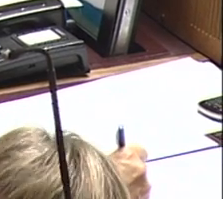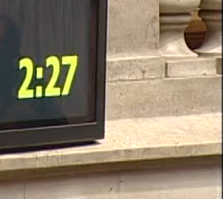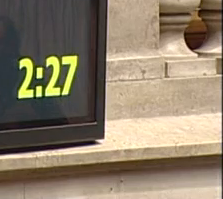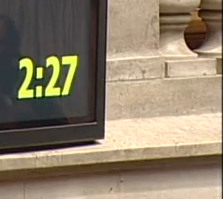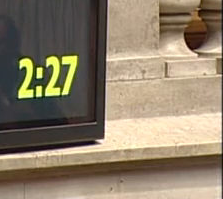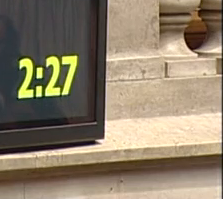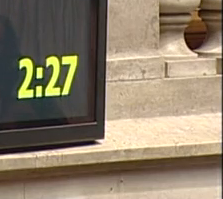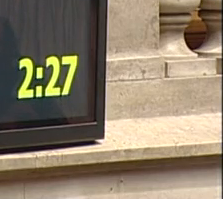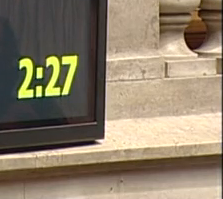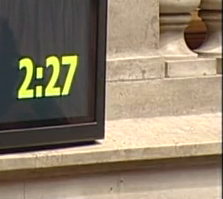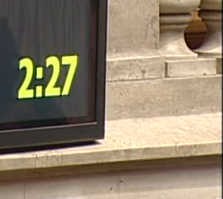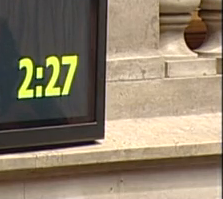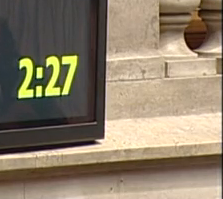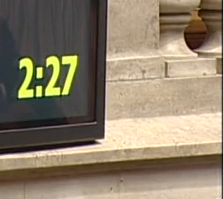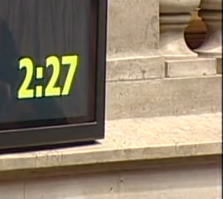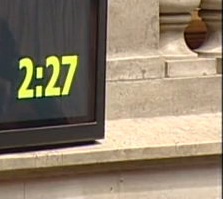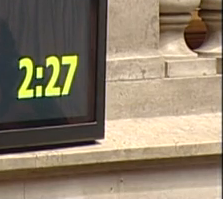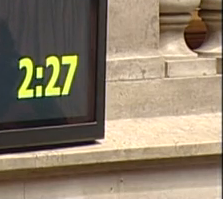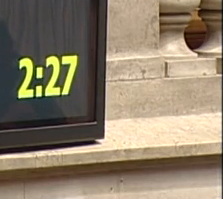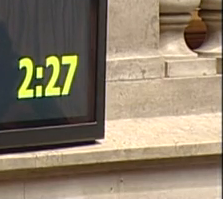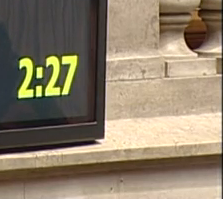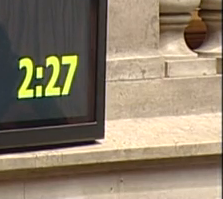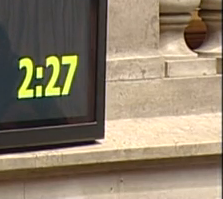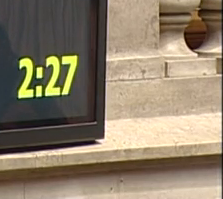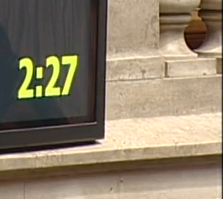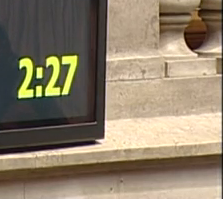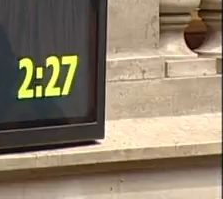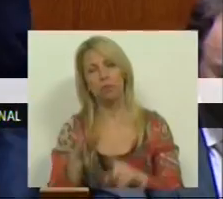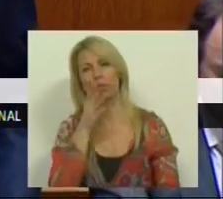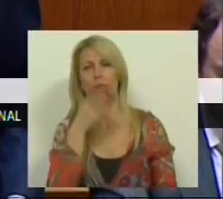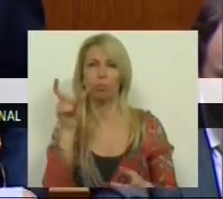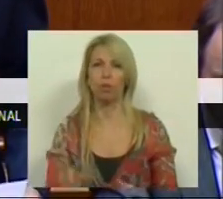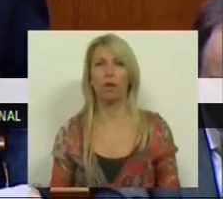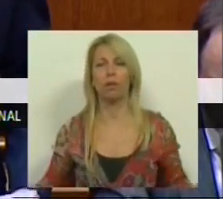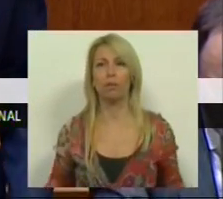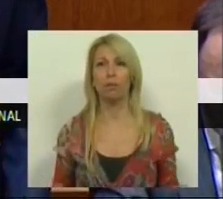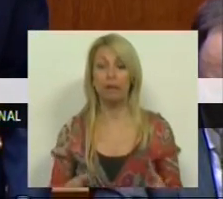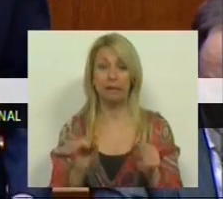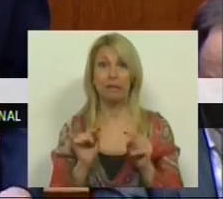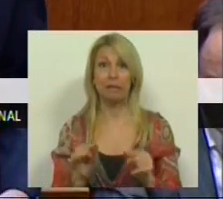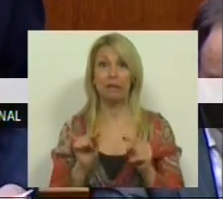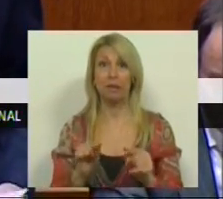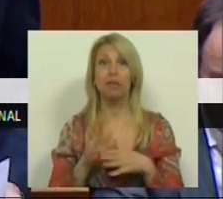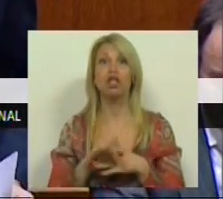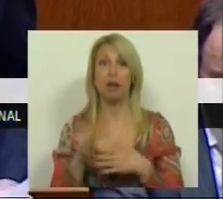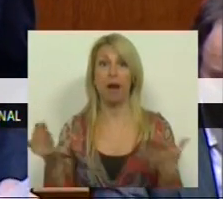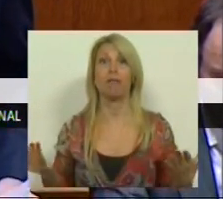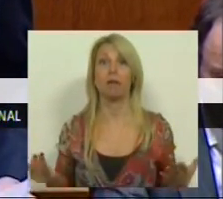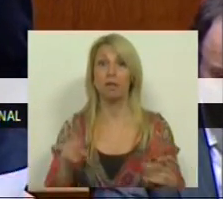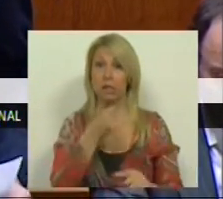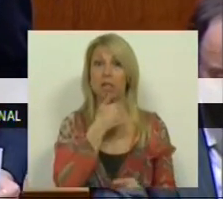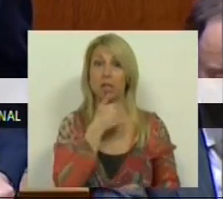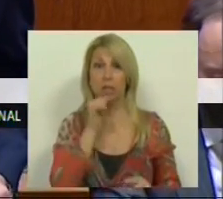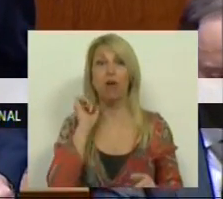Sócrates soube defender-se. Senhor deputado António José Seguro, essas cartas de conforto e essas